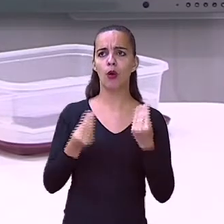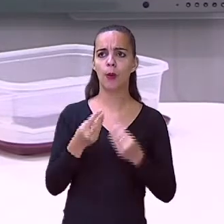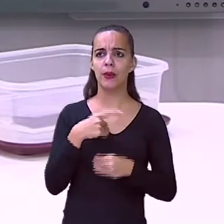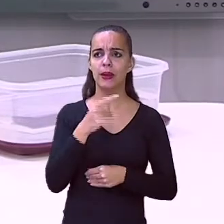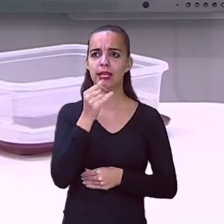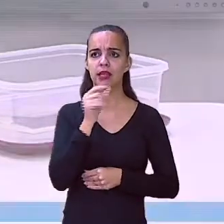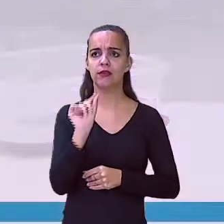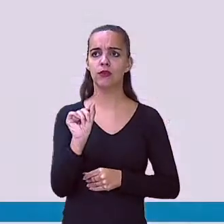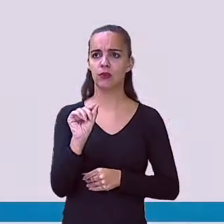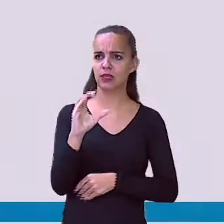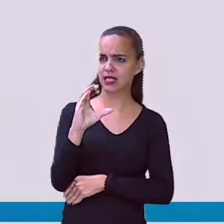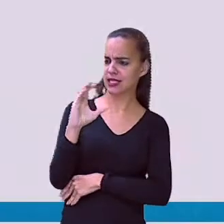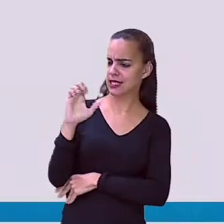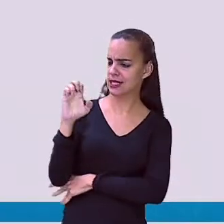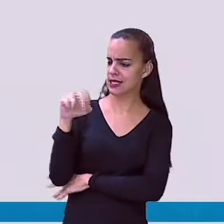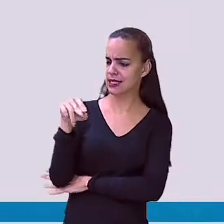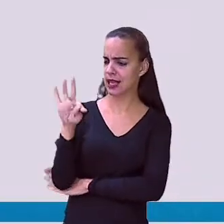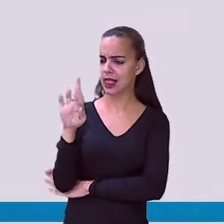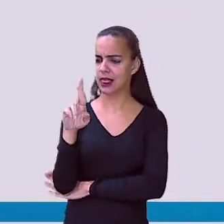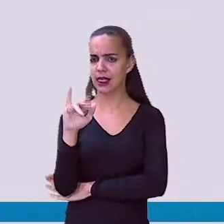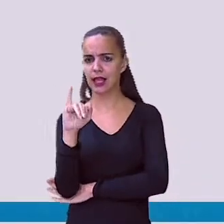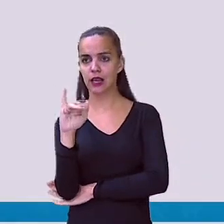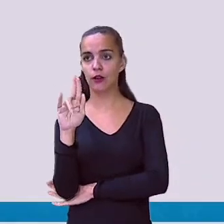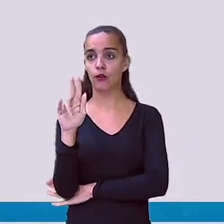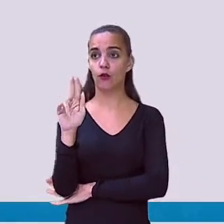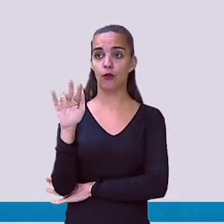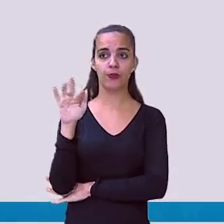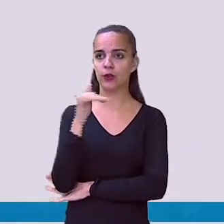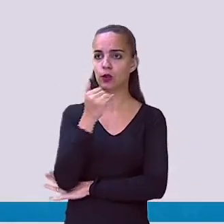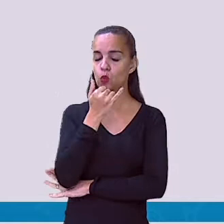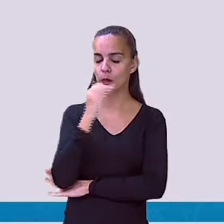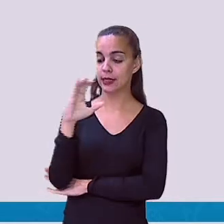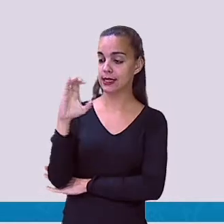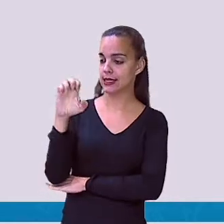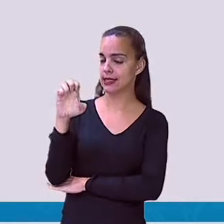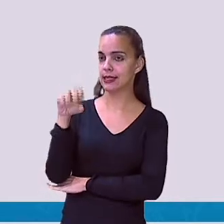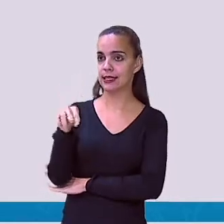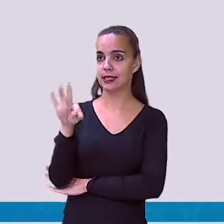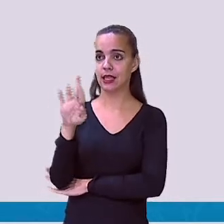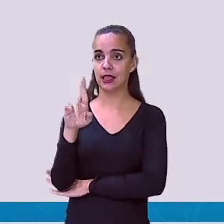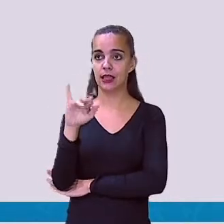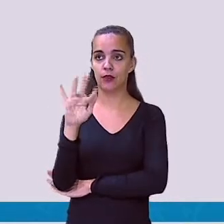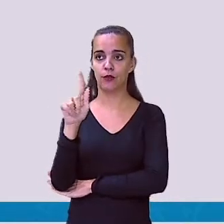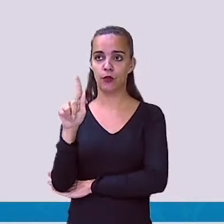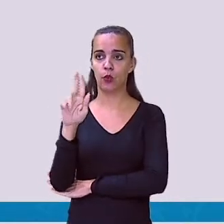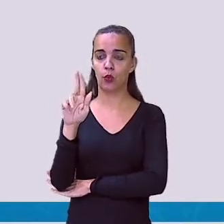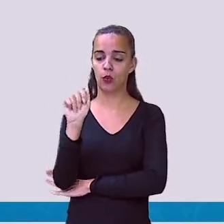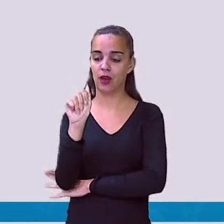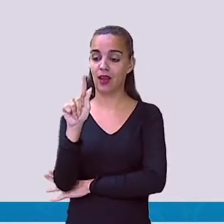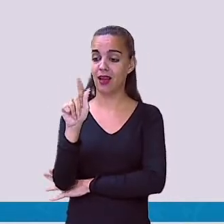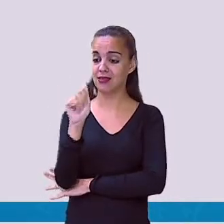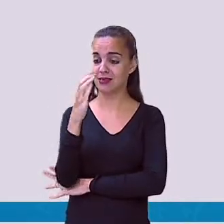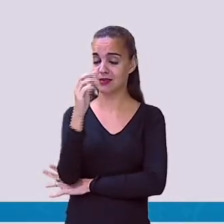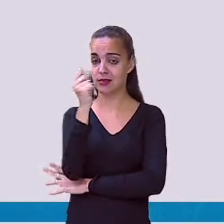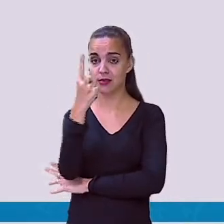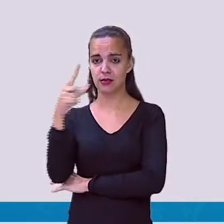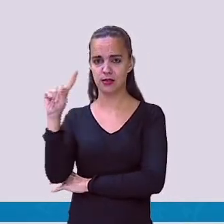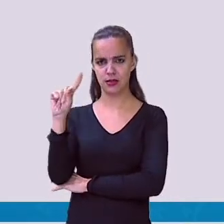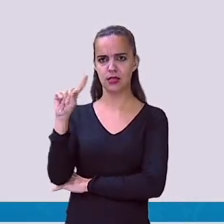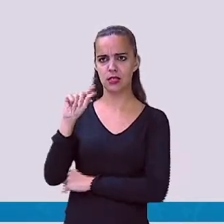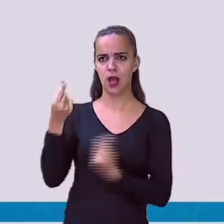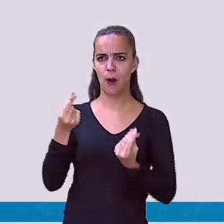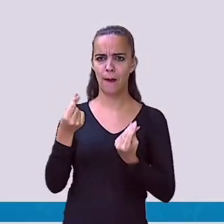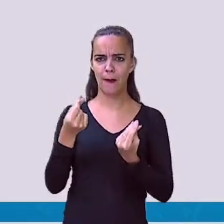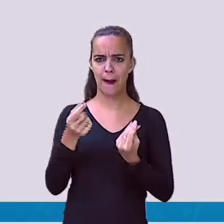a centrifugação. A centrifugação, ela consiste em